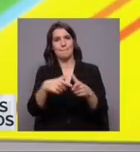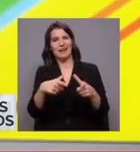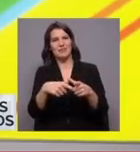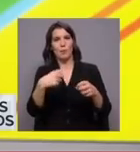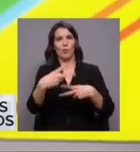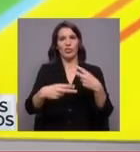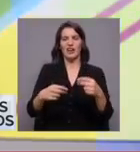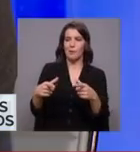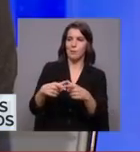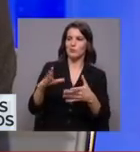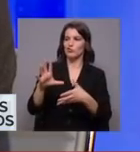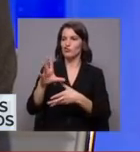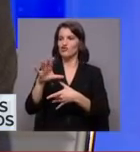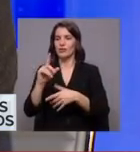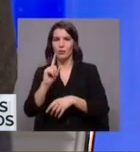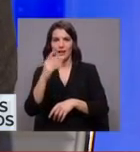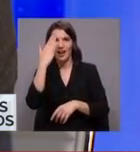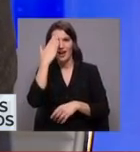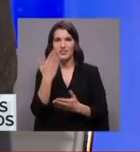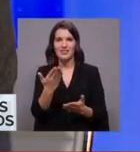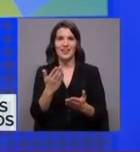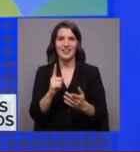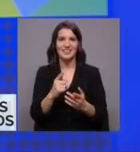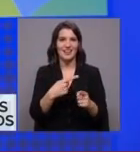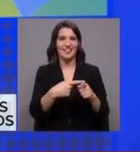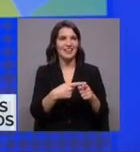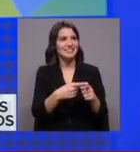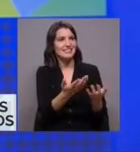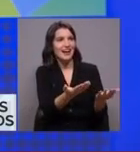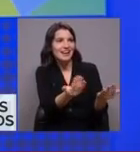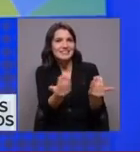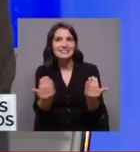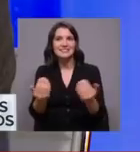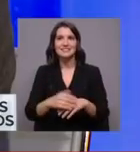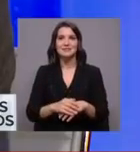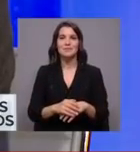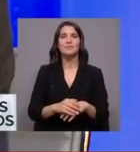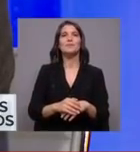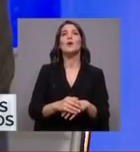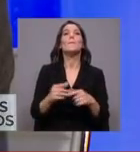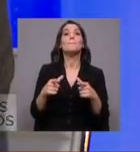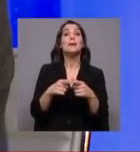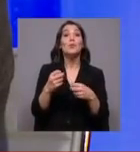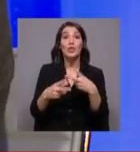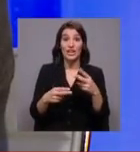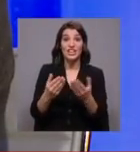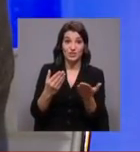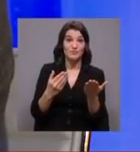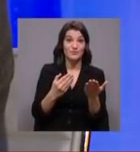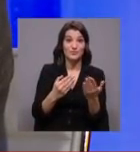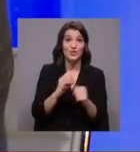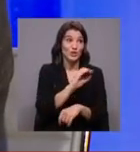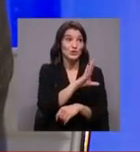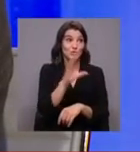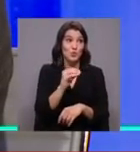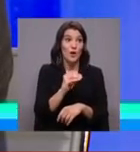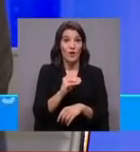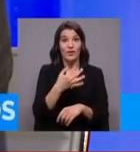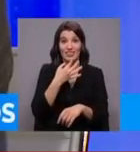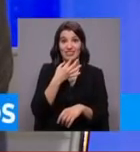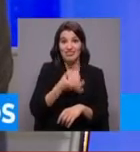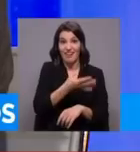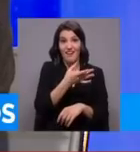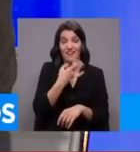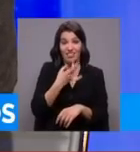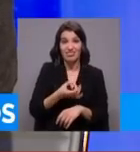o primeiro estado acha que é assim que eu tiver meu primo de vinho João poder figueiretto se deixar de fazer concessões a extrema-esquerda